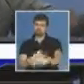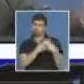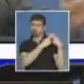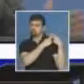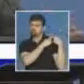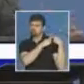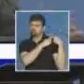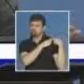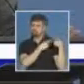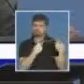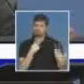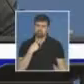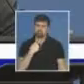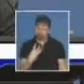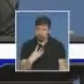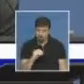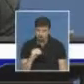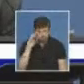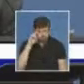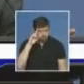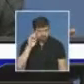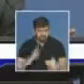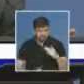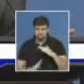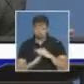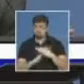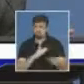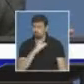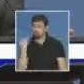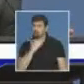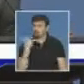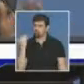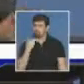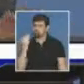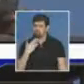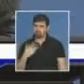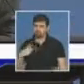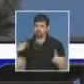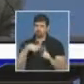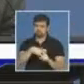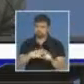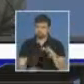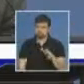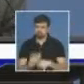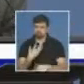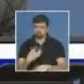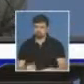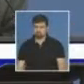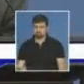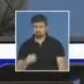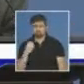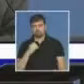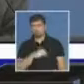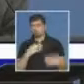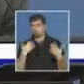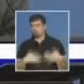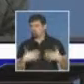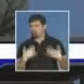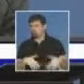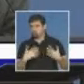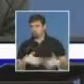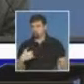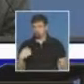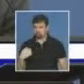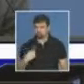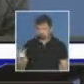40 dias ocorrer tantos acidentes como tem ocorrido nessa nesse empreendimento é isso realmente assustador então a minha solidariedade